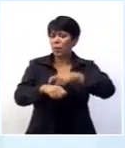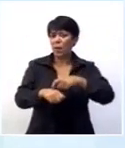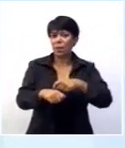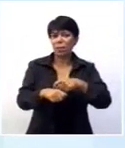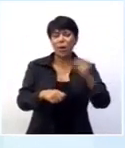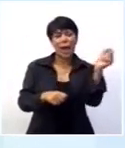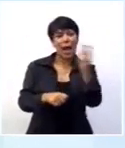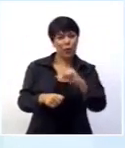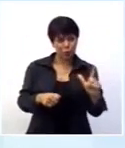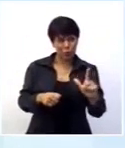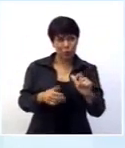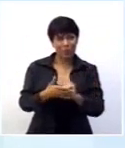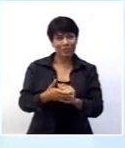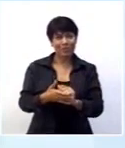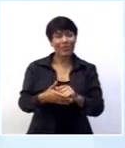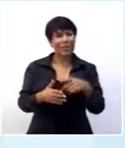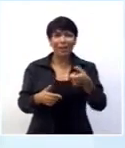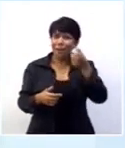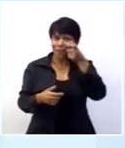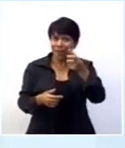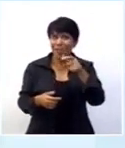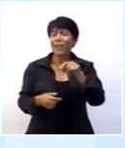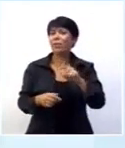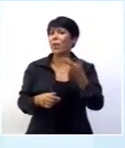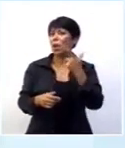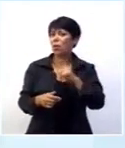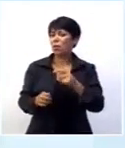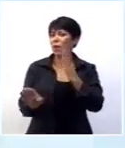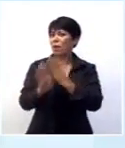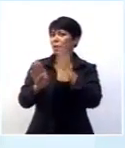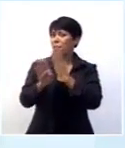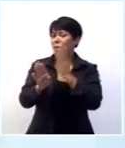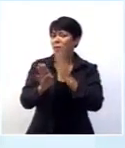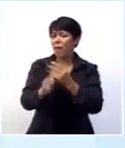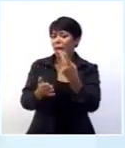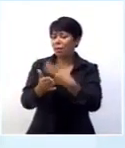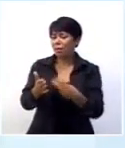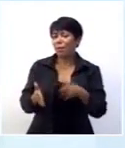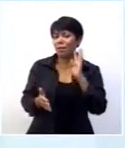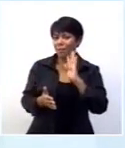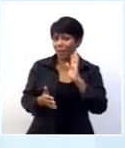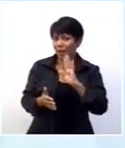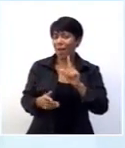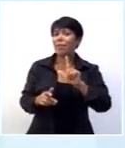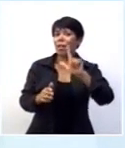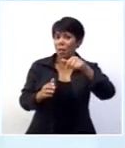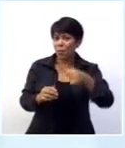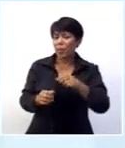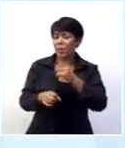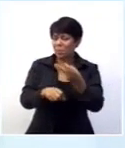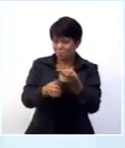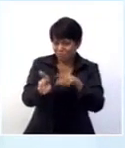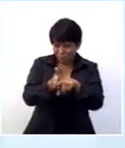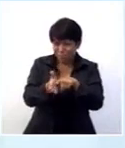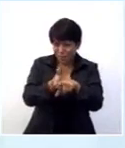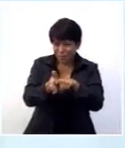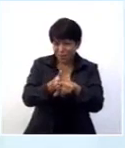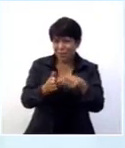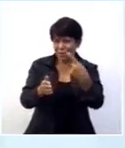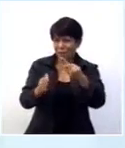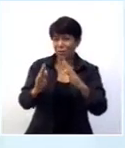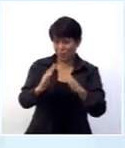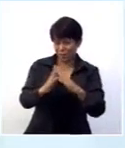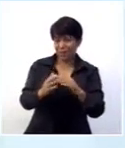É bem interessante, gente, vocês conseguem achar imagens bem legais dessas coroas depois aí na internet, na casa de vocês, dá uma